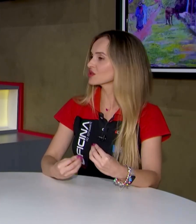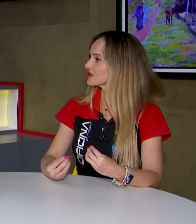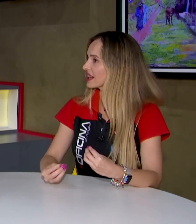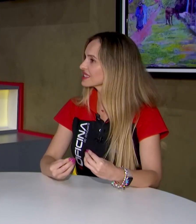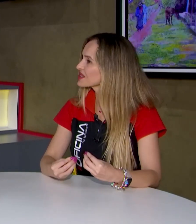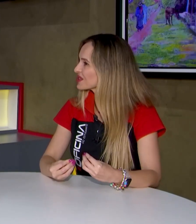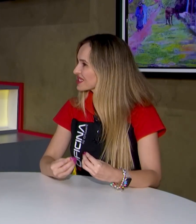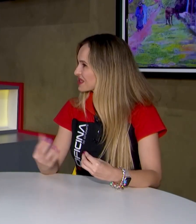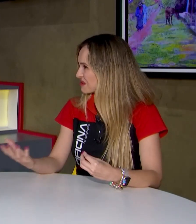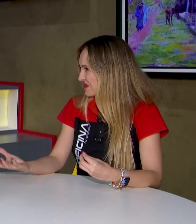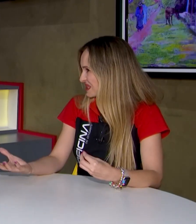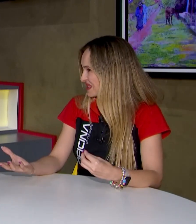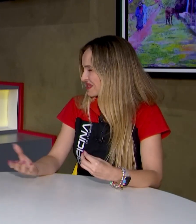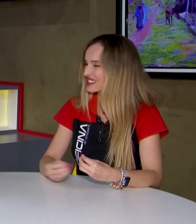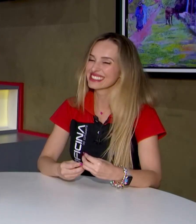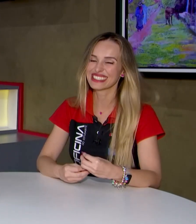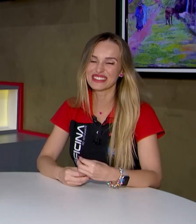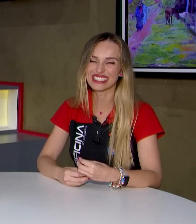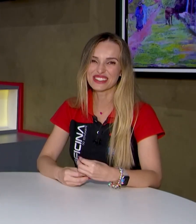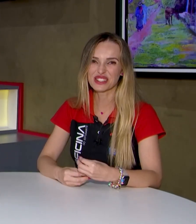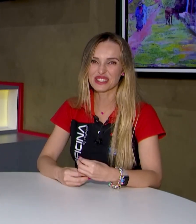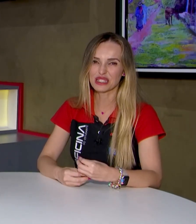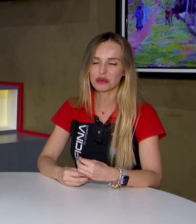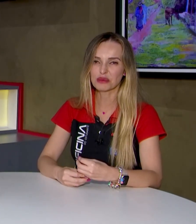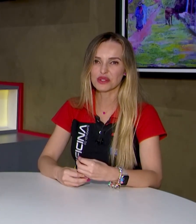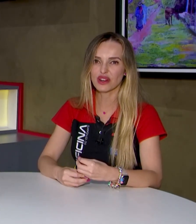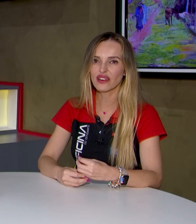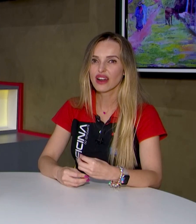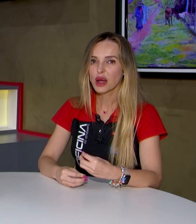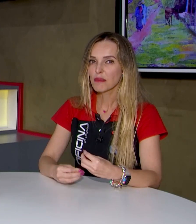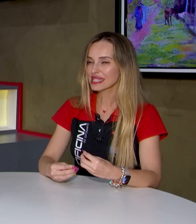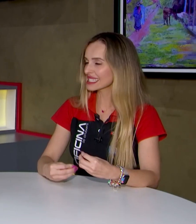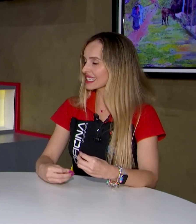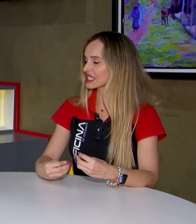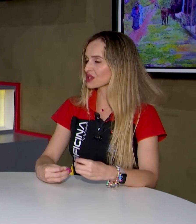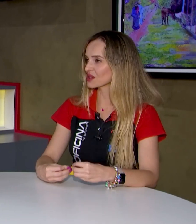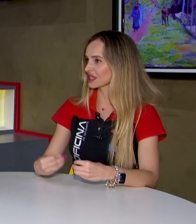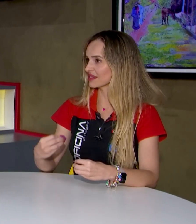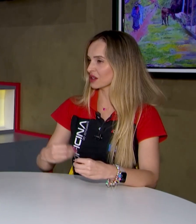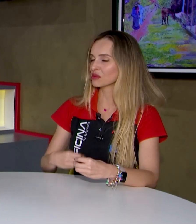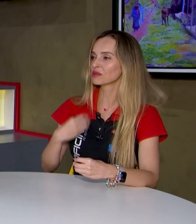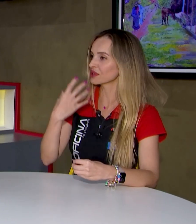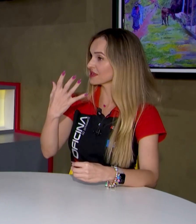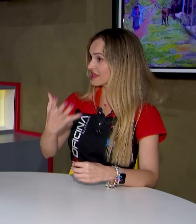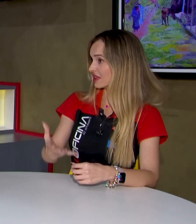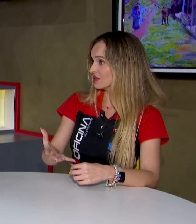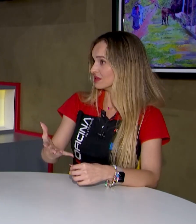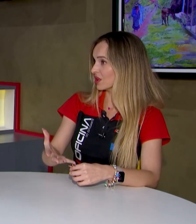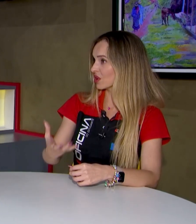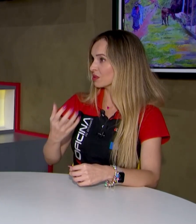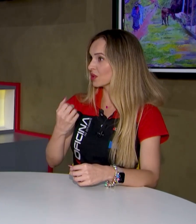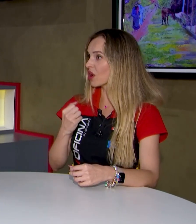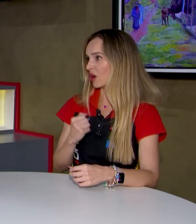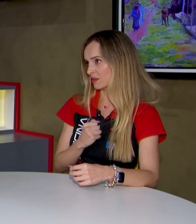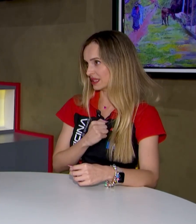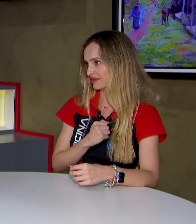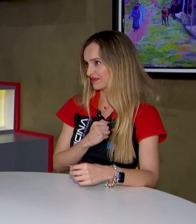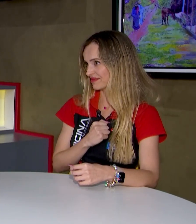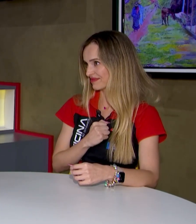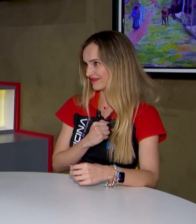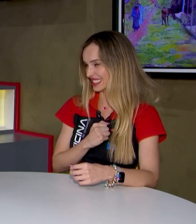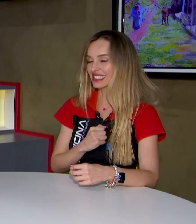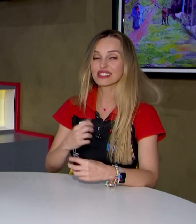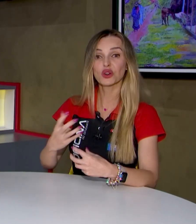vezes gostam de várias coisas, como você mesmo deu aí o seu exemplo pessoal, mas será que isso eu vou levar como profissão ou como um